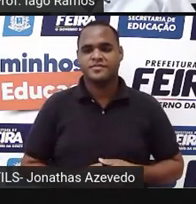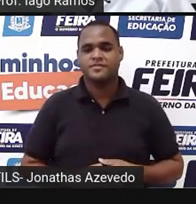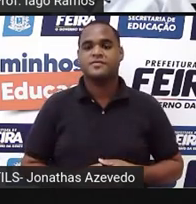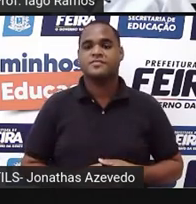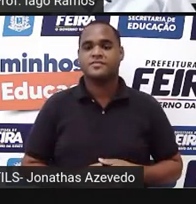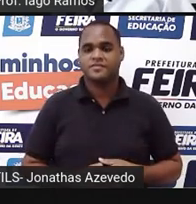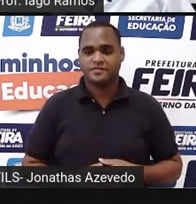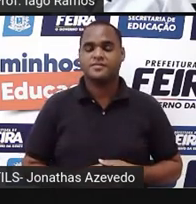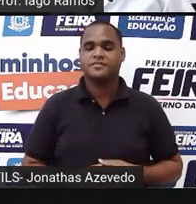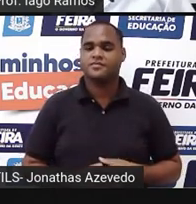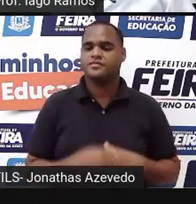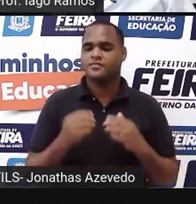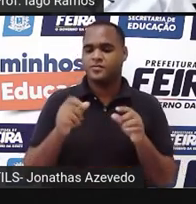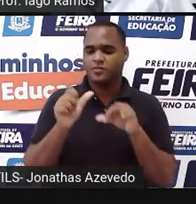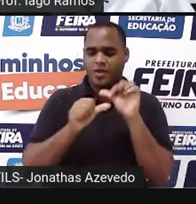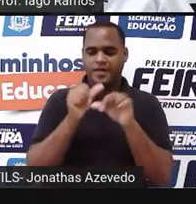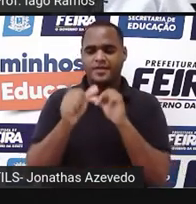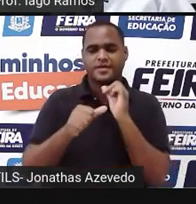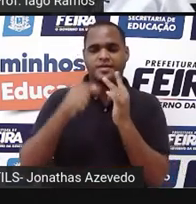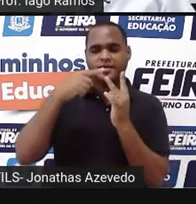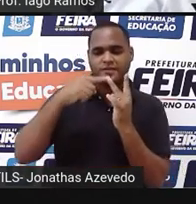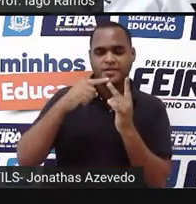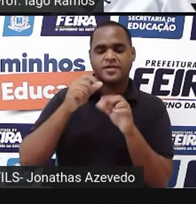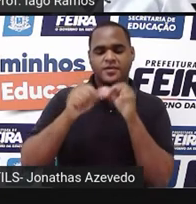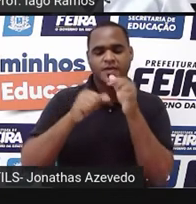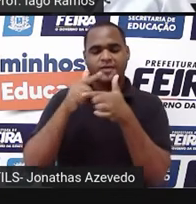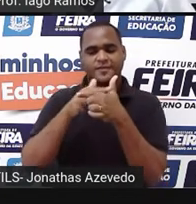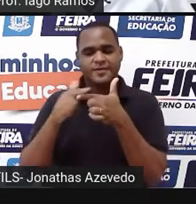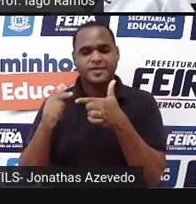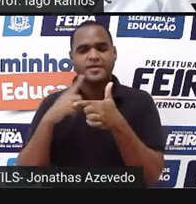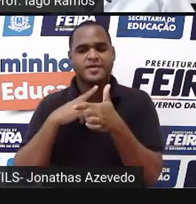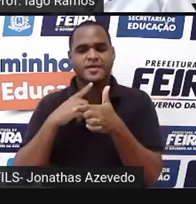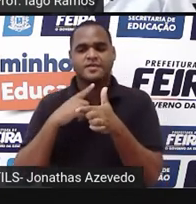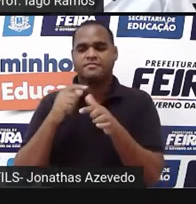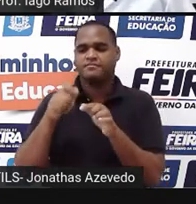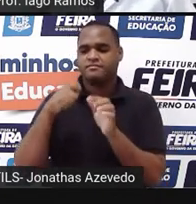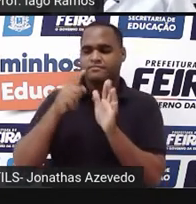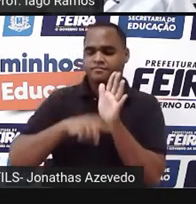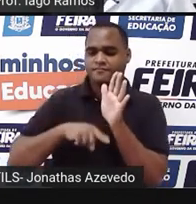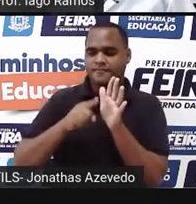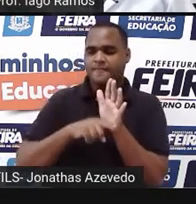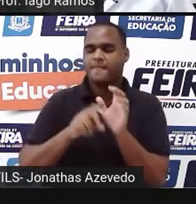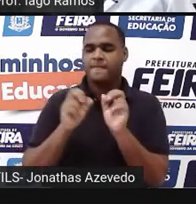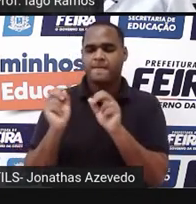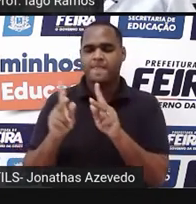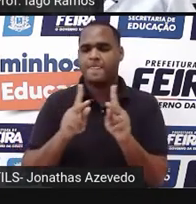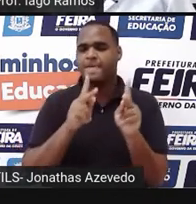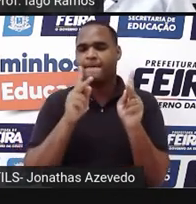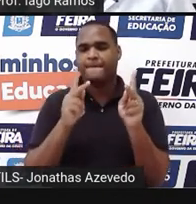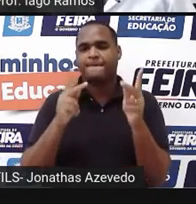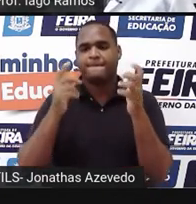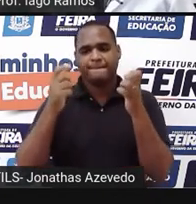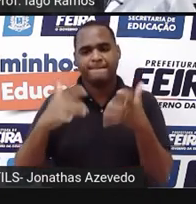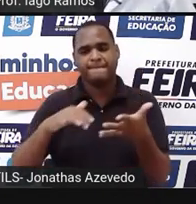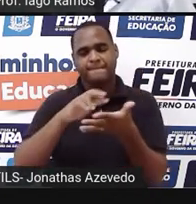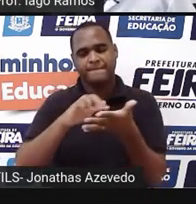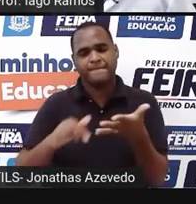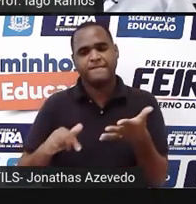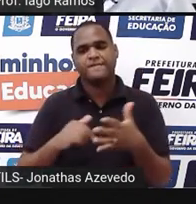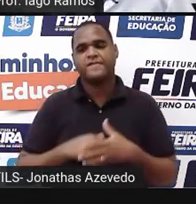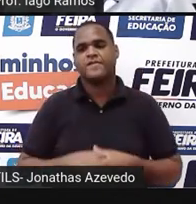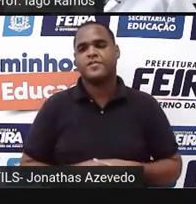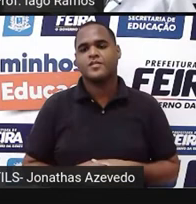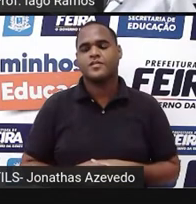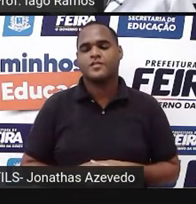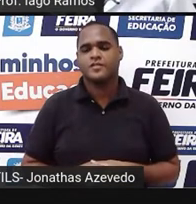E aí quando a gente divide um positivo por um negativo, dá um negativo, então a primeira raiz que eu estou chamando ali, x, né? X com